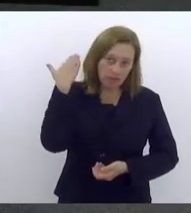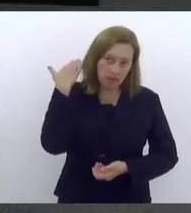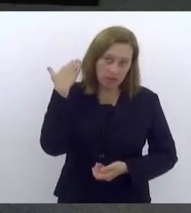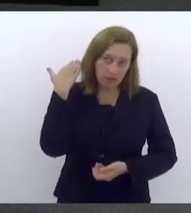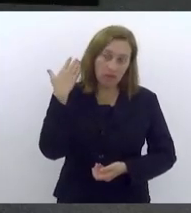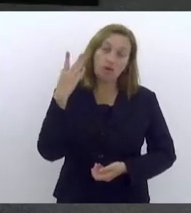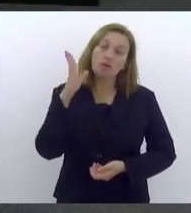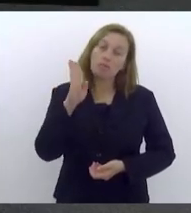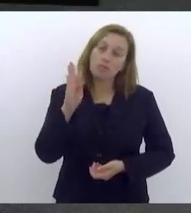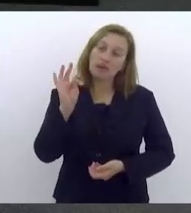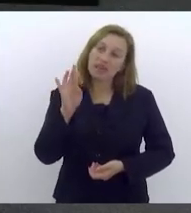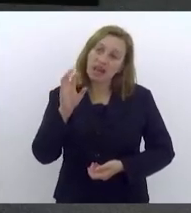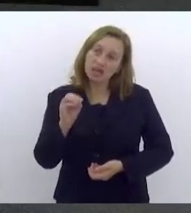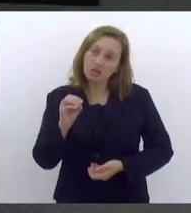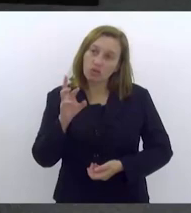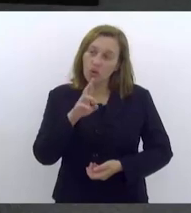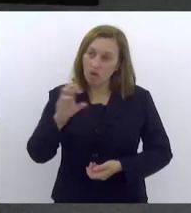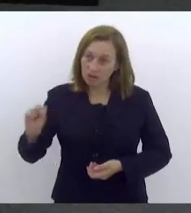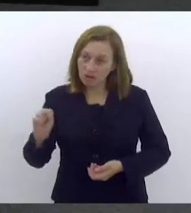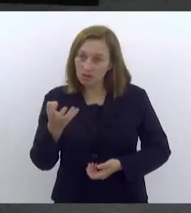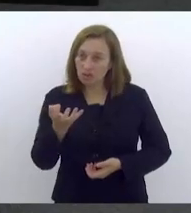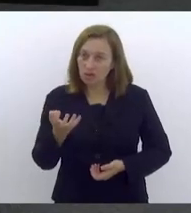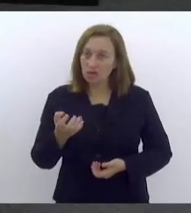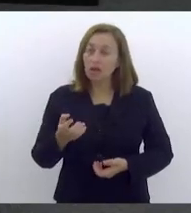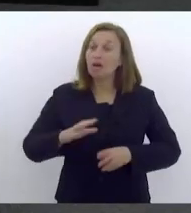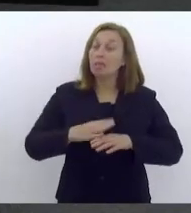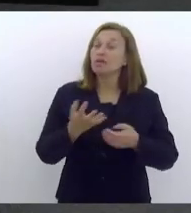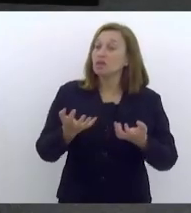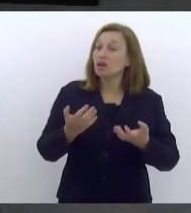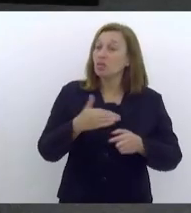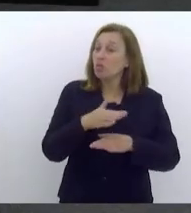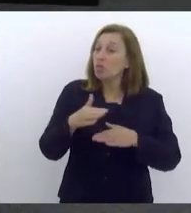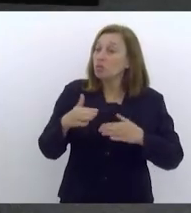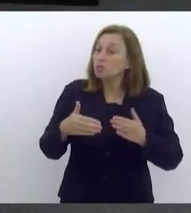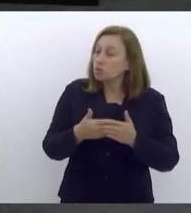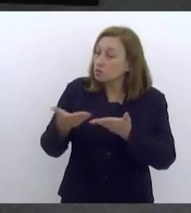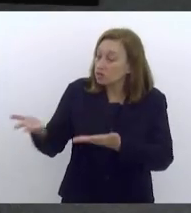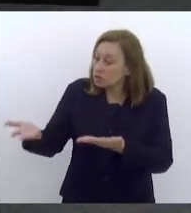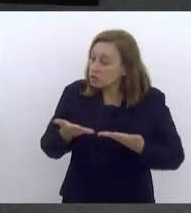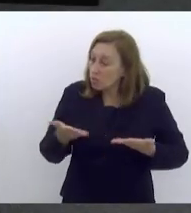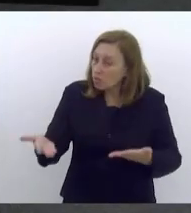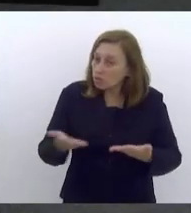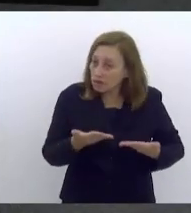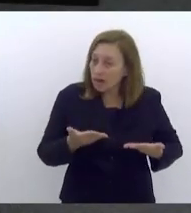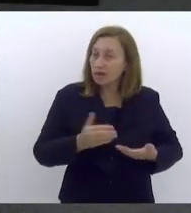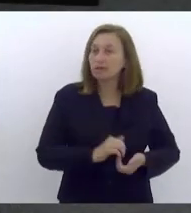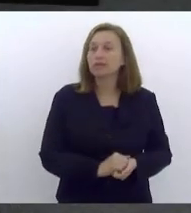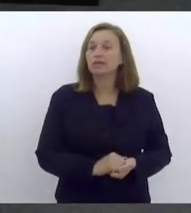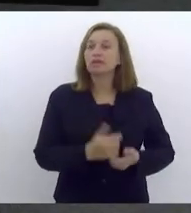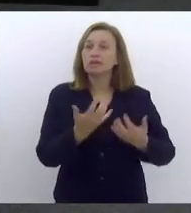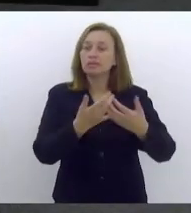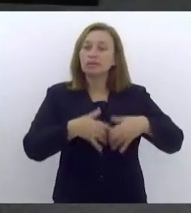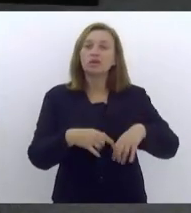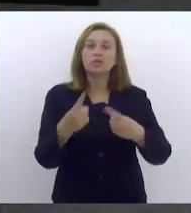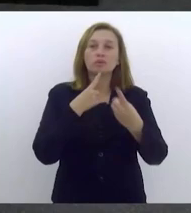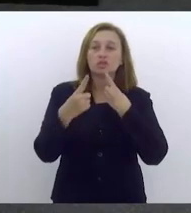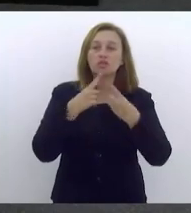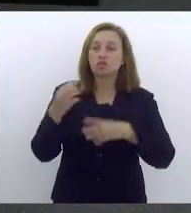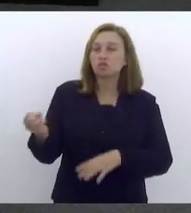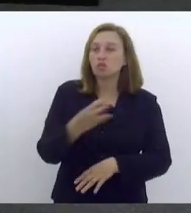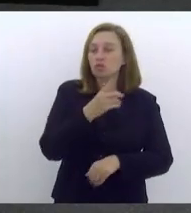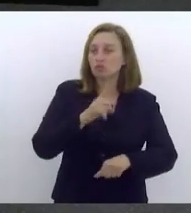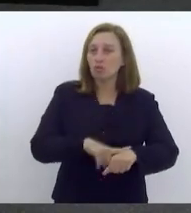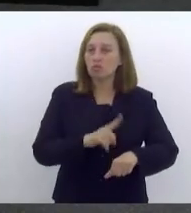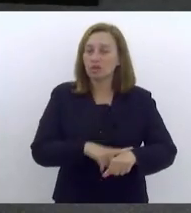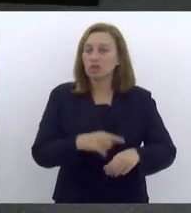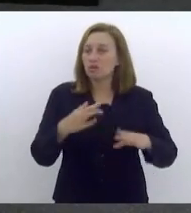Rossi. Mas eu quero convidar todo o campo progressista de Petrópolis, todo o campo popular, para a gente discutir um novo momento. Numa